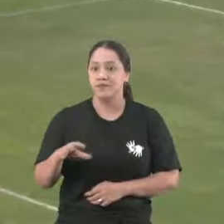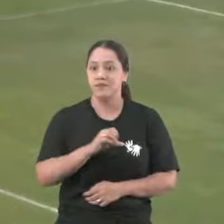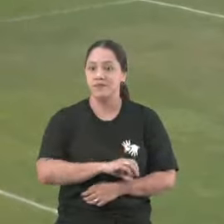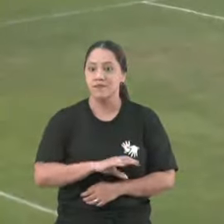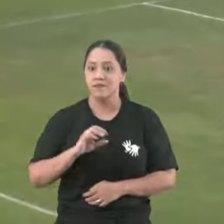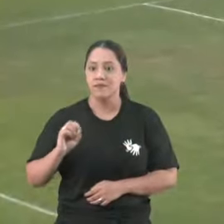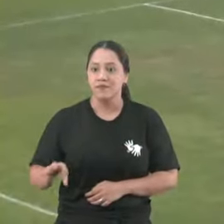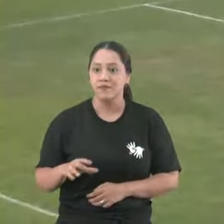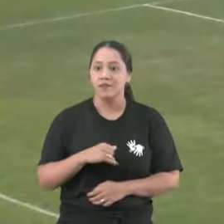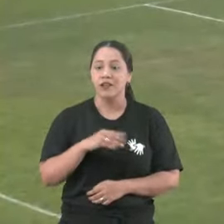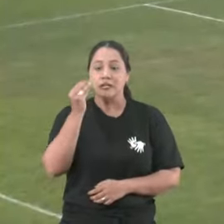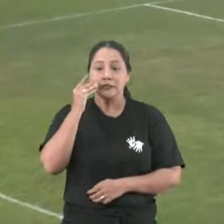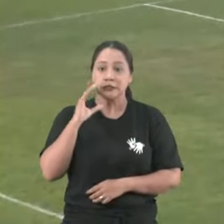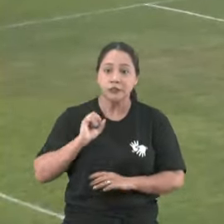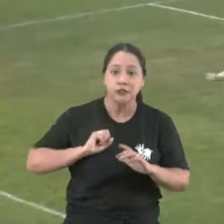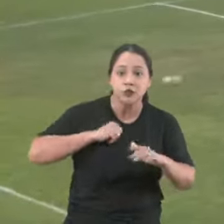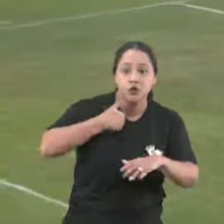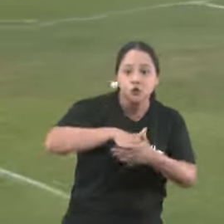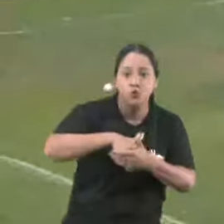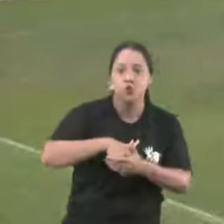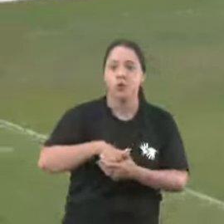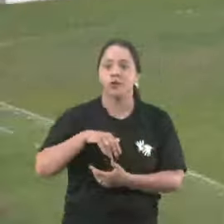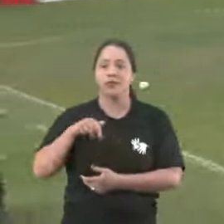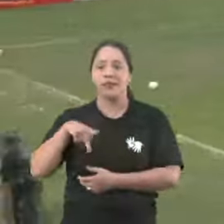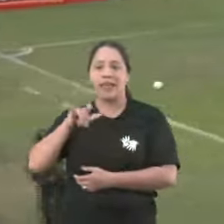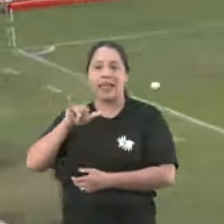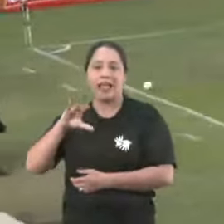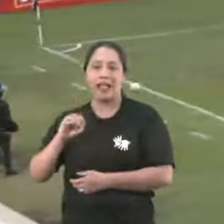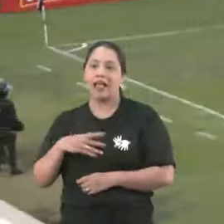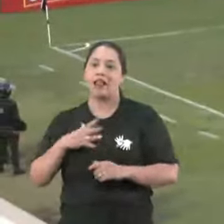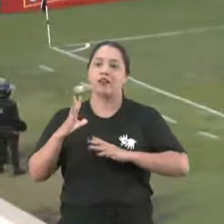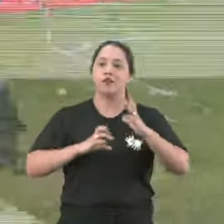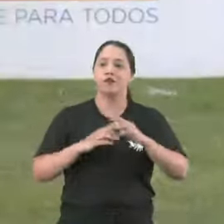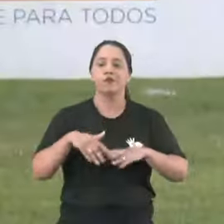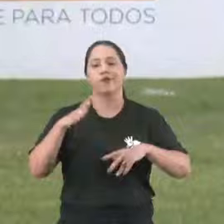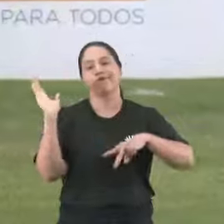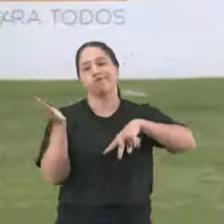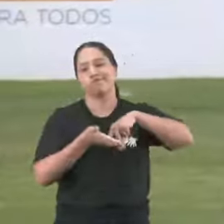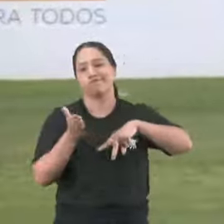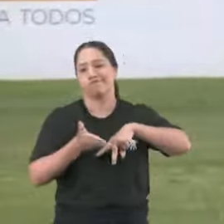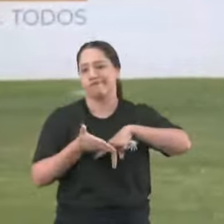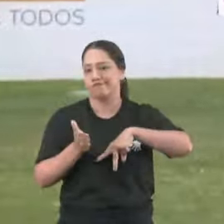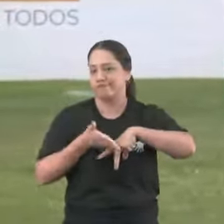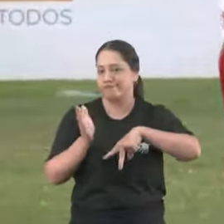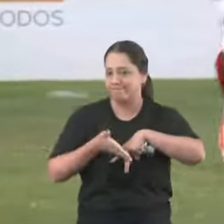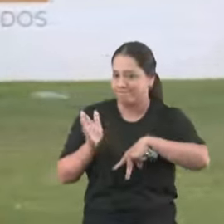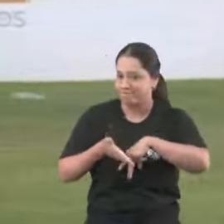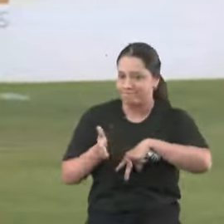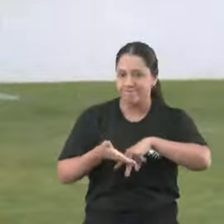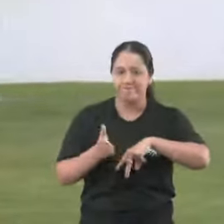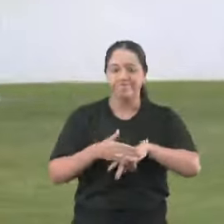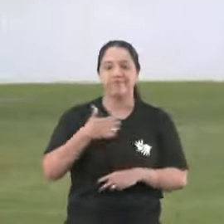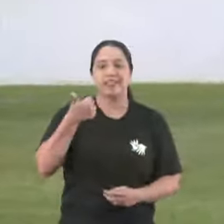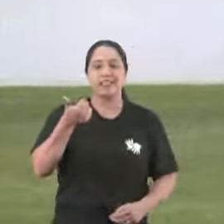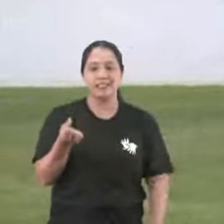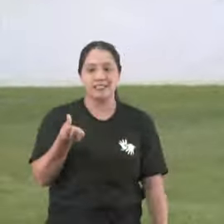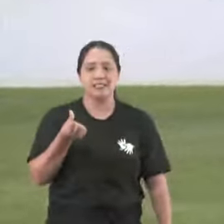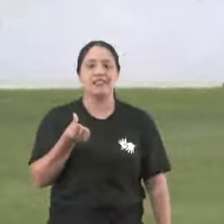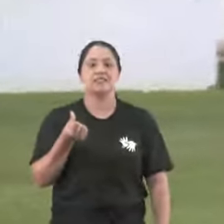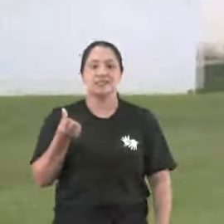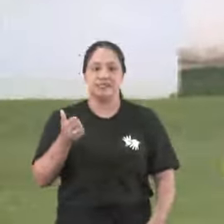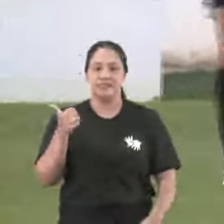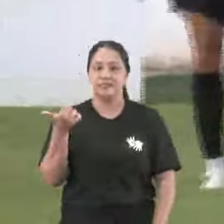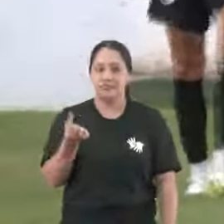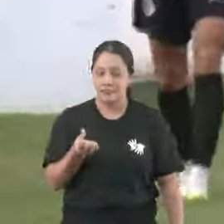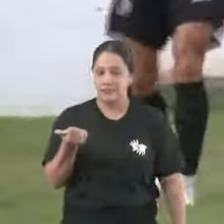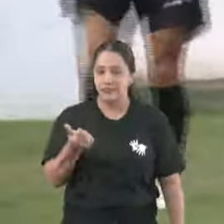Ameaça o chute, marcado pelo Kellington. Kellington briga no meio de dois. Na sequência, acaba sofrendo a falta. Camisa 16 do Asa. Bem